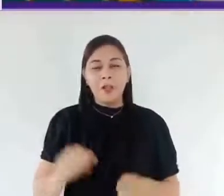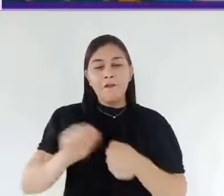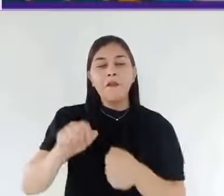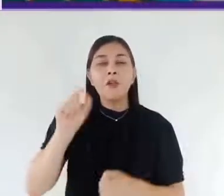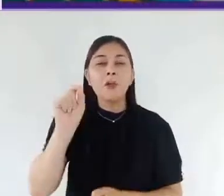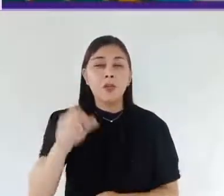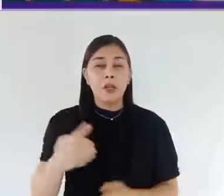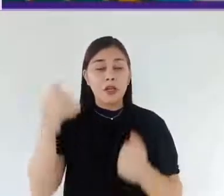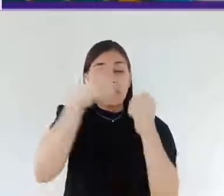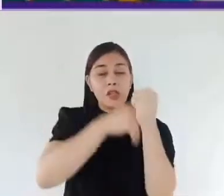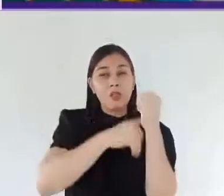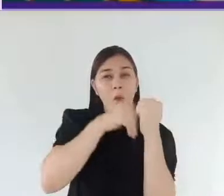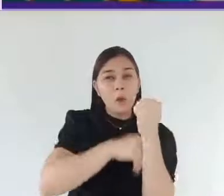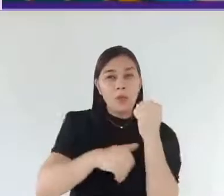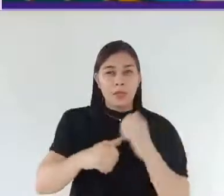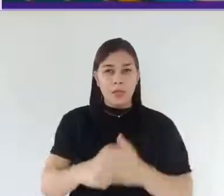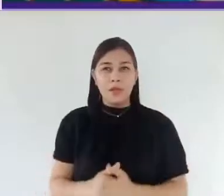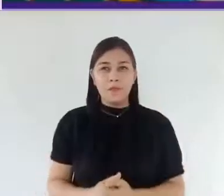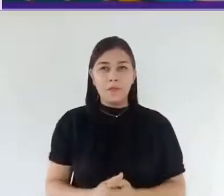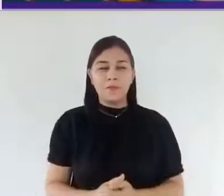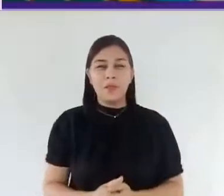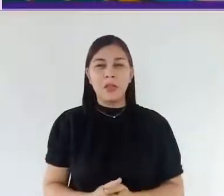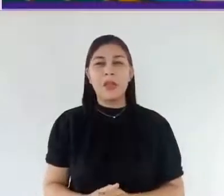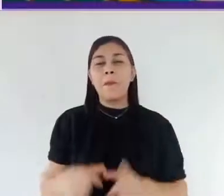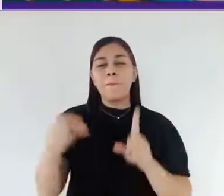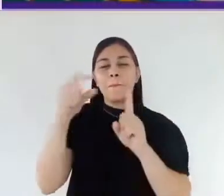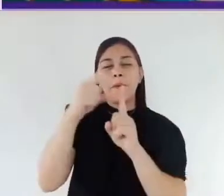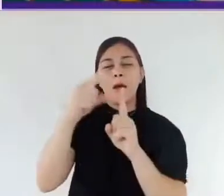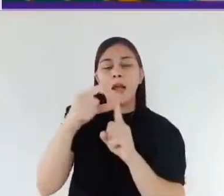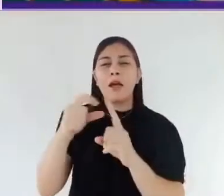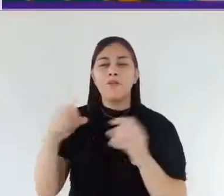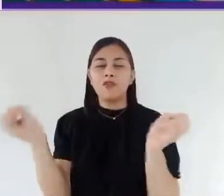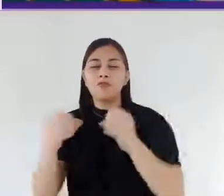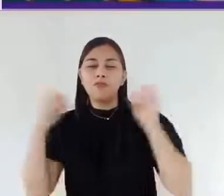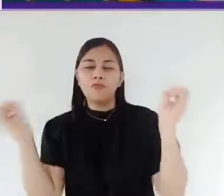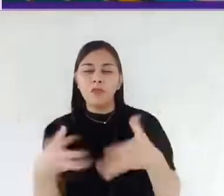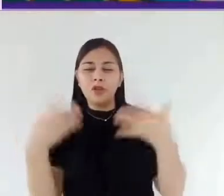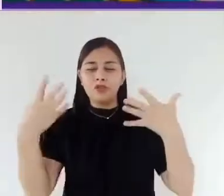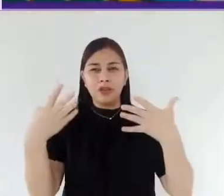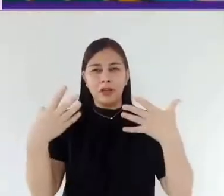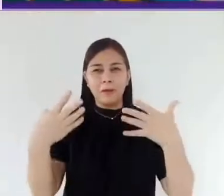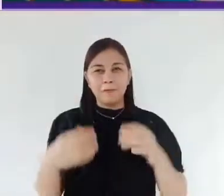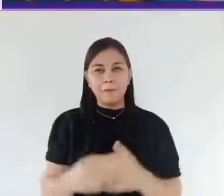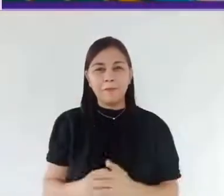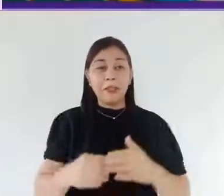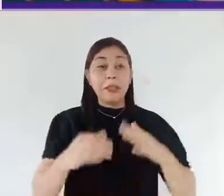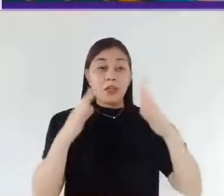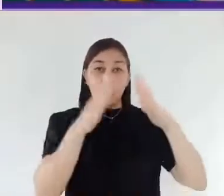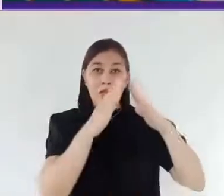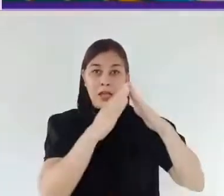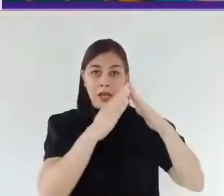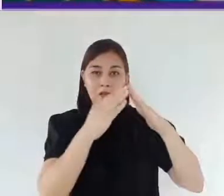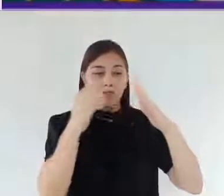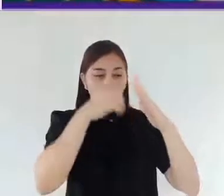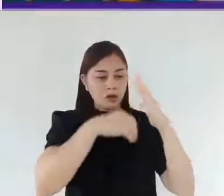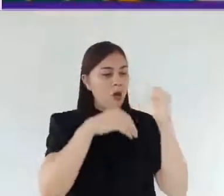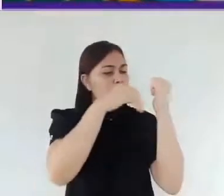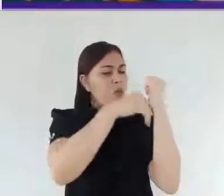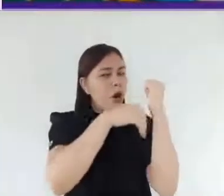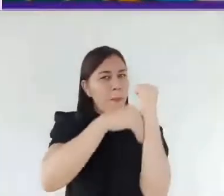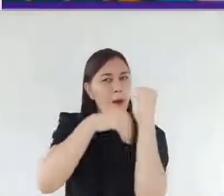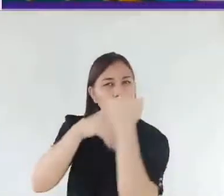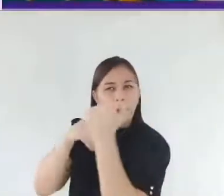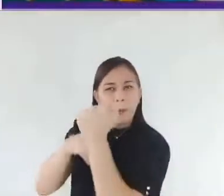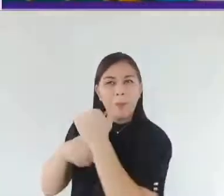fichinhas com palavras mágicas pela casa E a criança vai